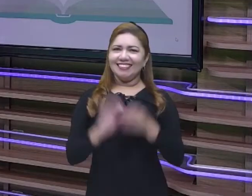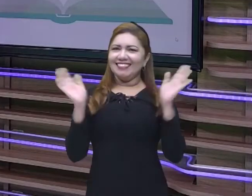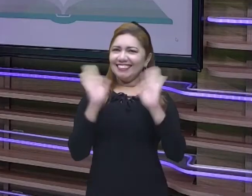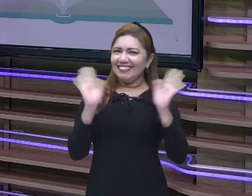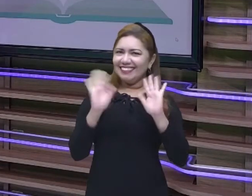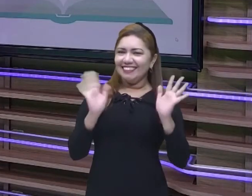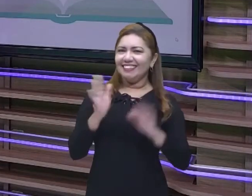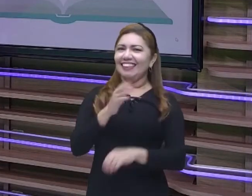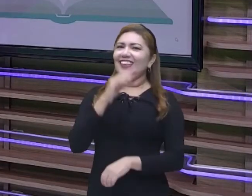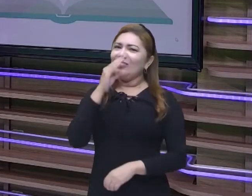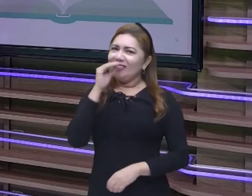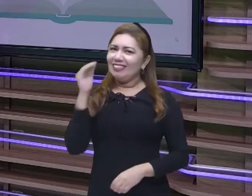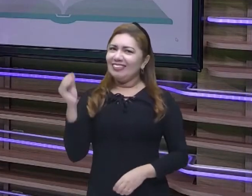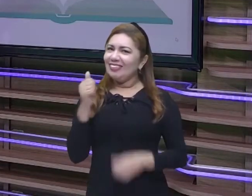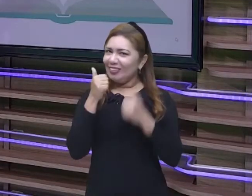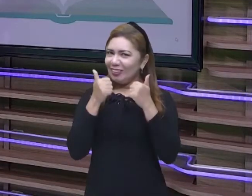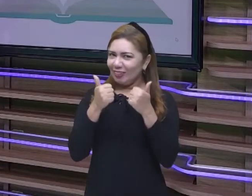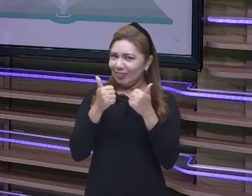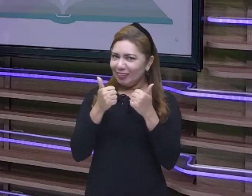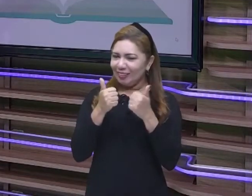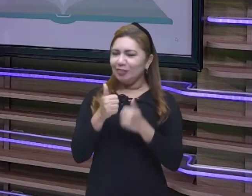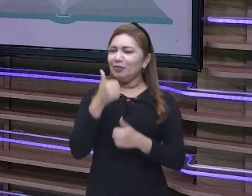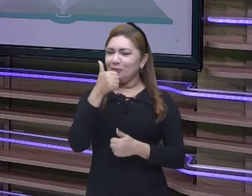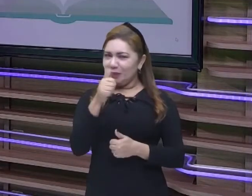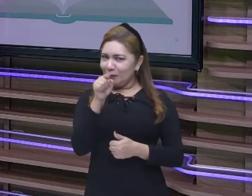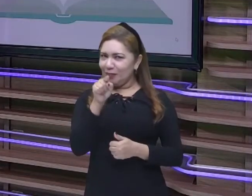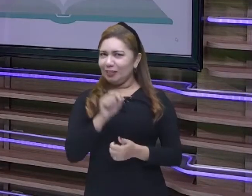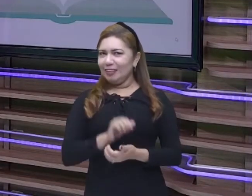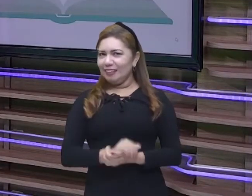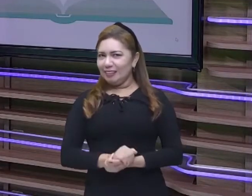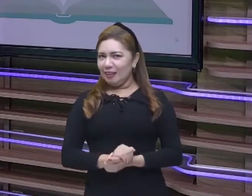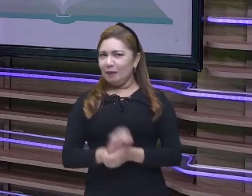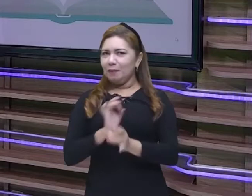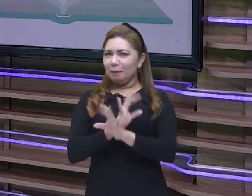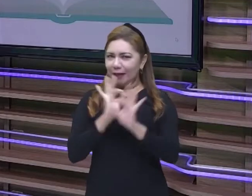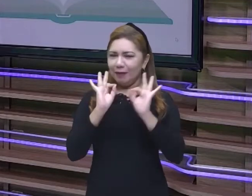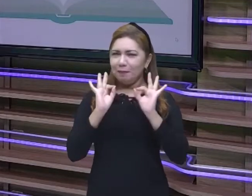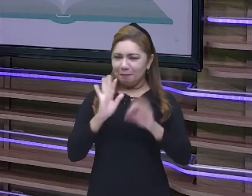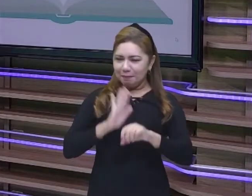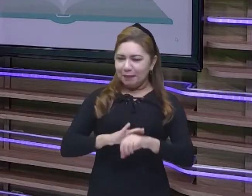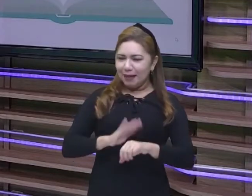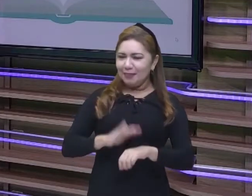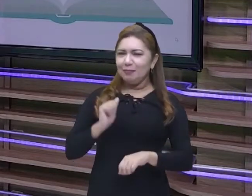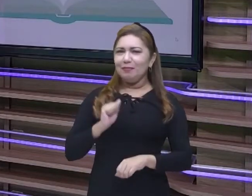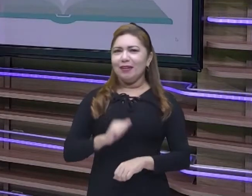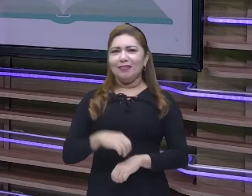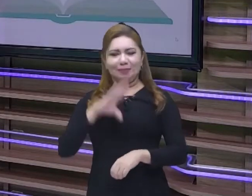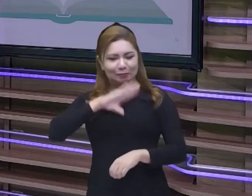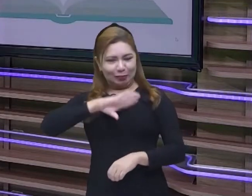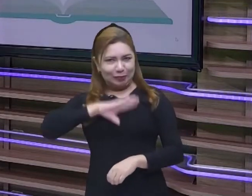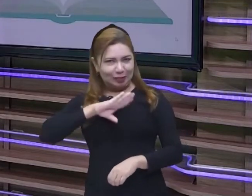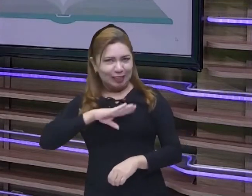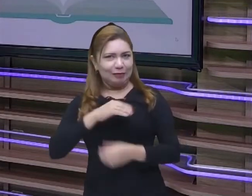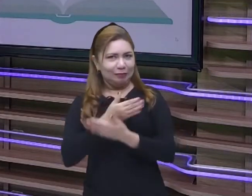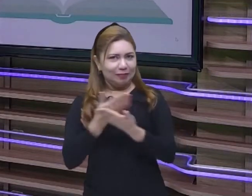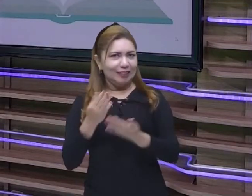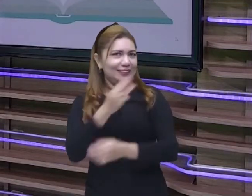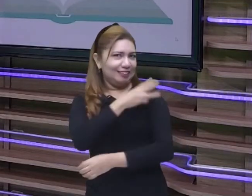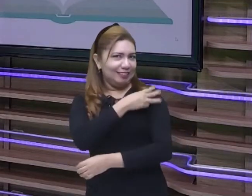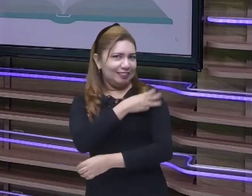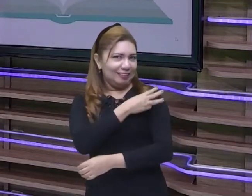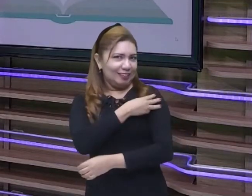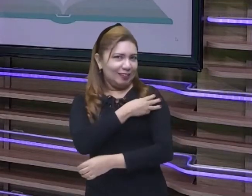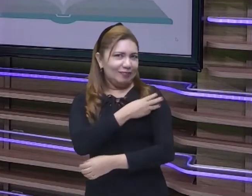crianças! Tudo jóia? Tudo bem com vocês? Preparados para mais uma aula de língua portuguesa para a turma do terceiro ano do